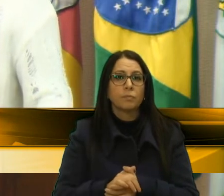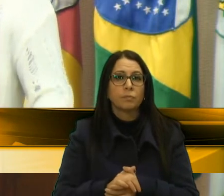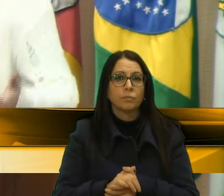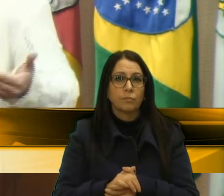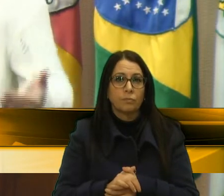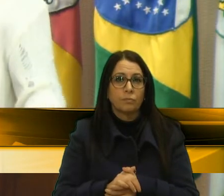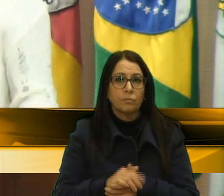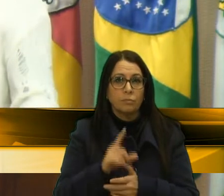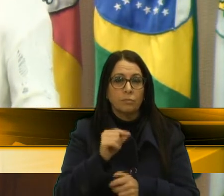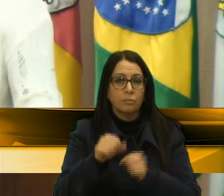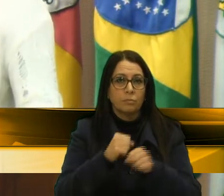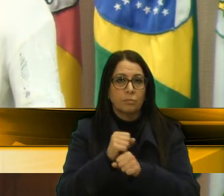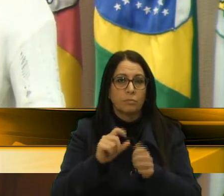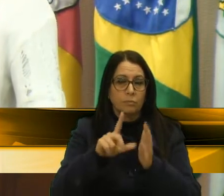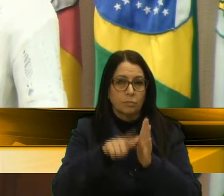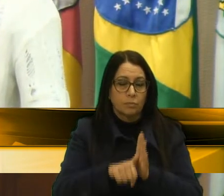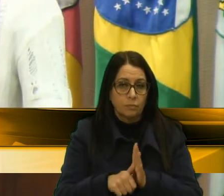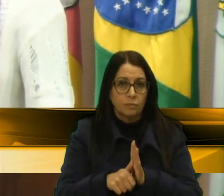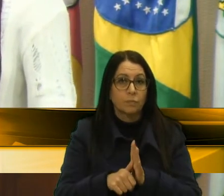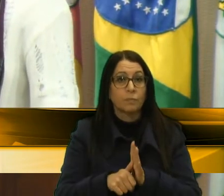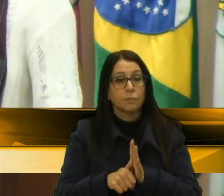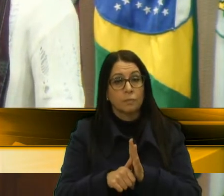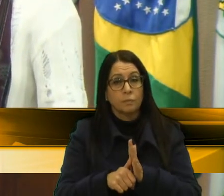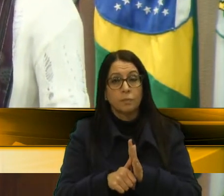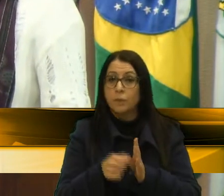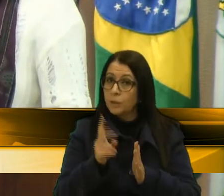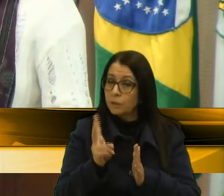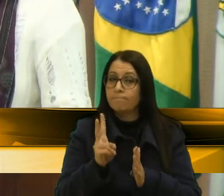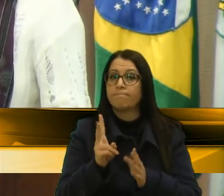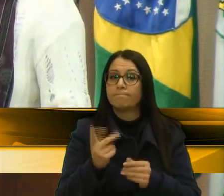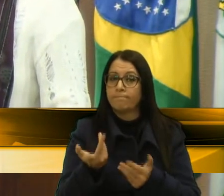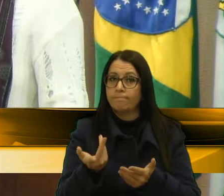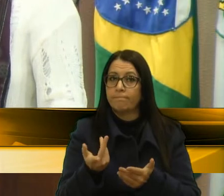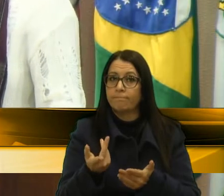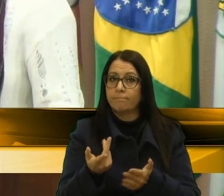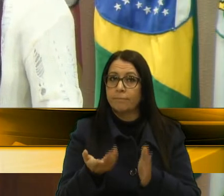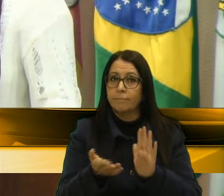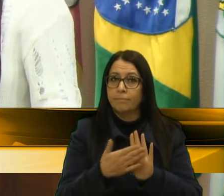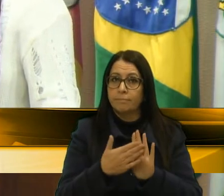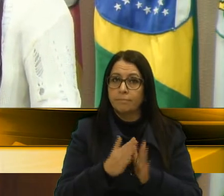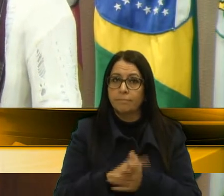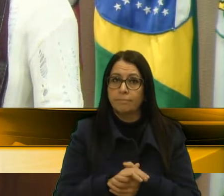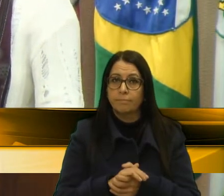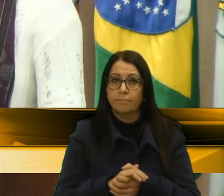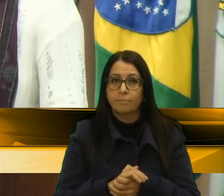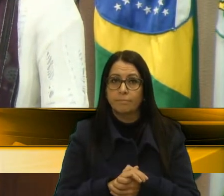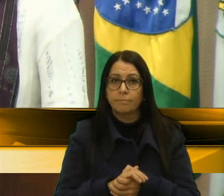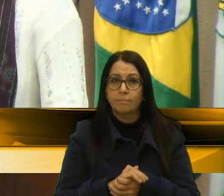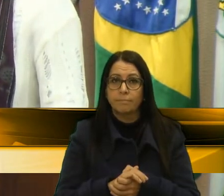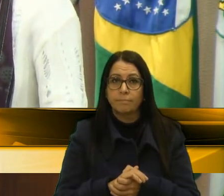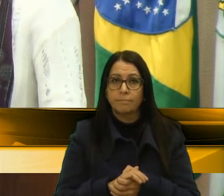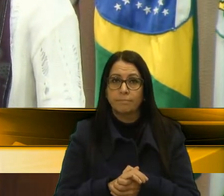estamos 10 anos depois e ainda estamos nessa pauta,